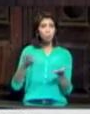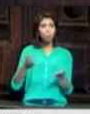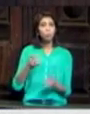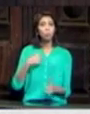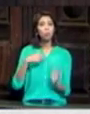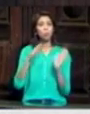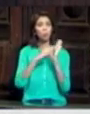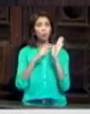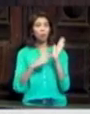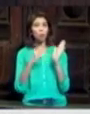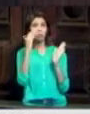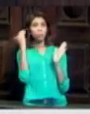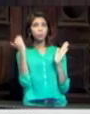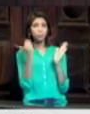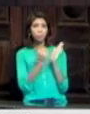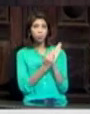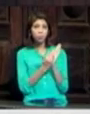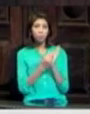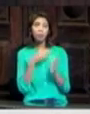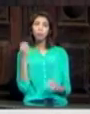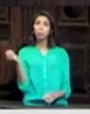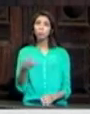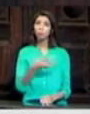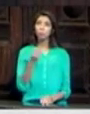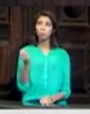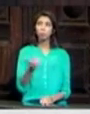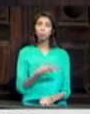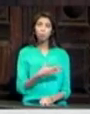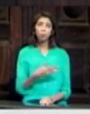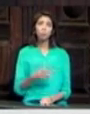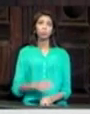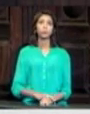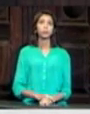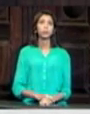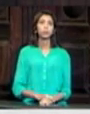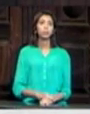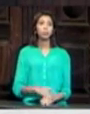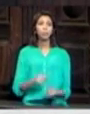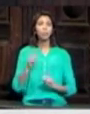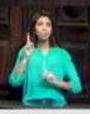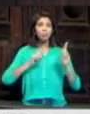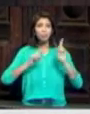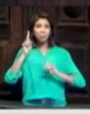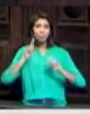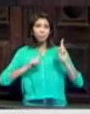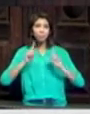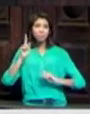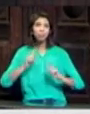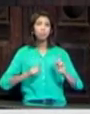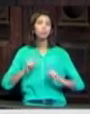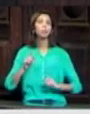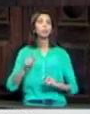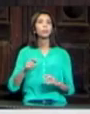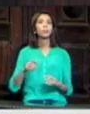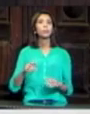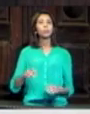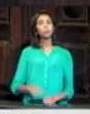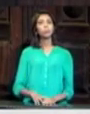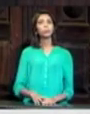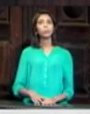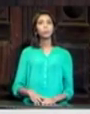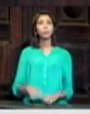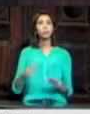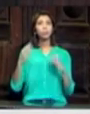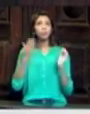regra nas novas rodadas de licitações celebradas